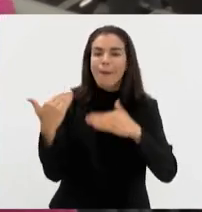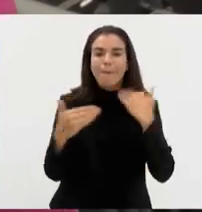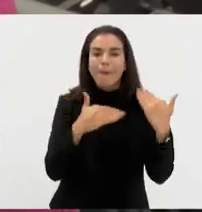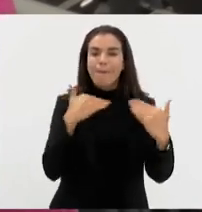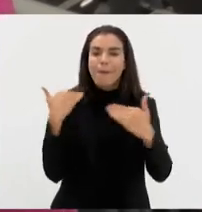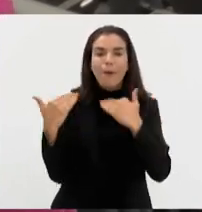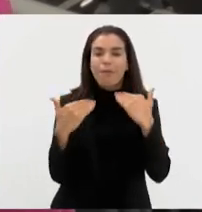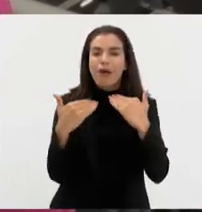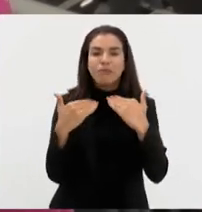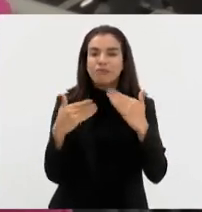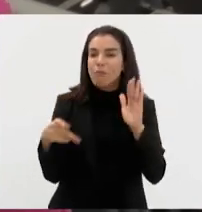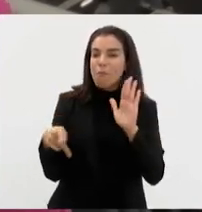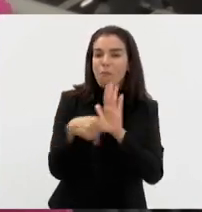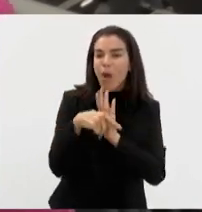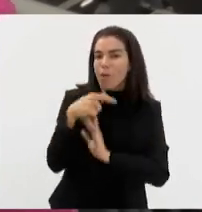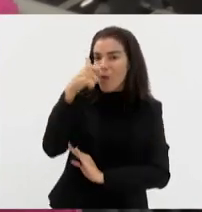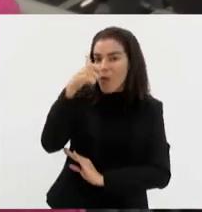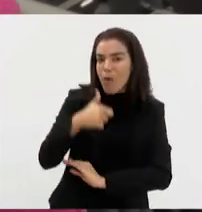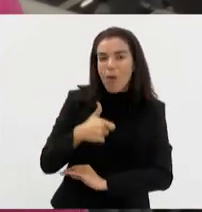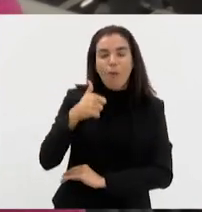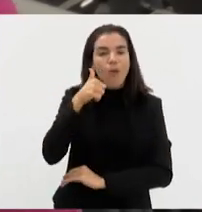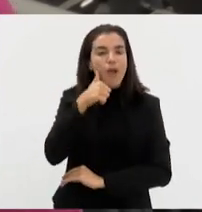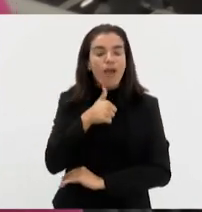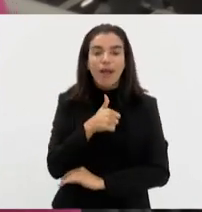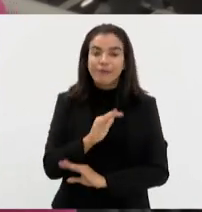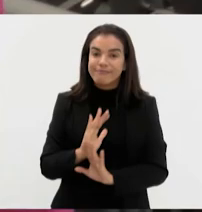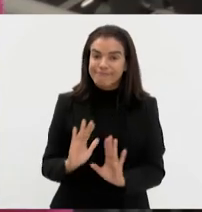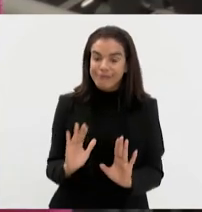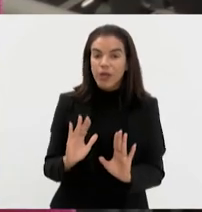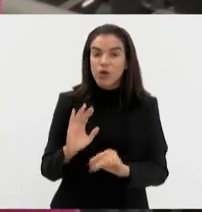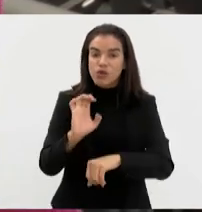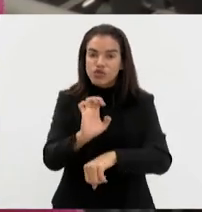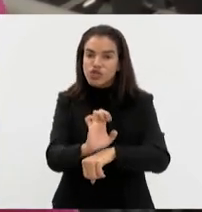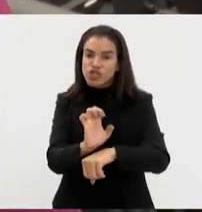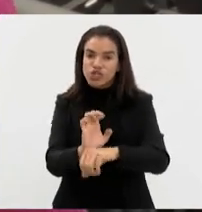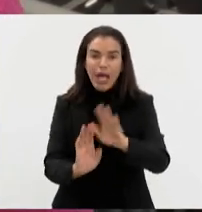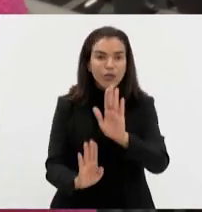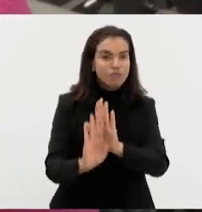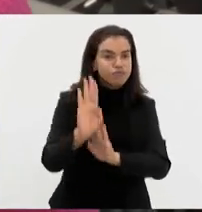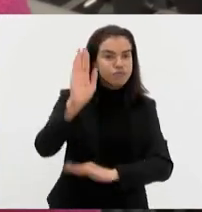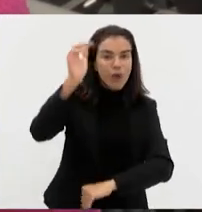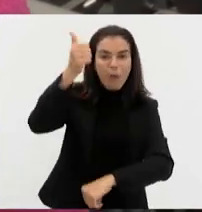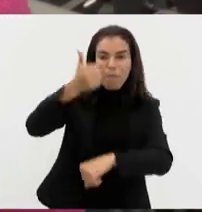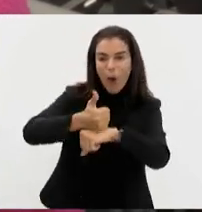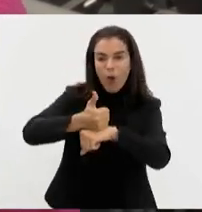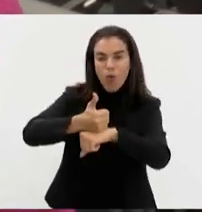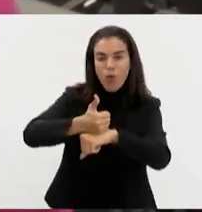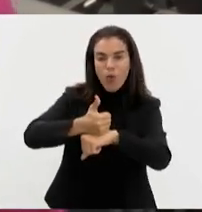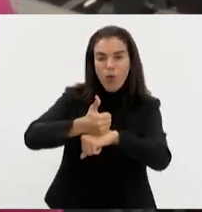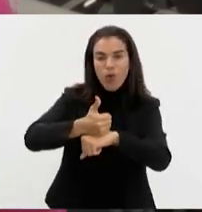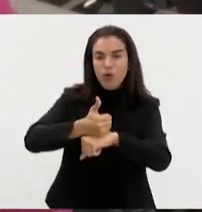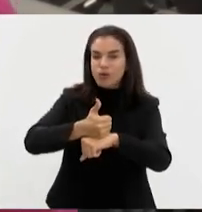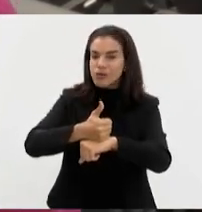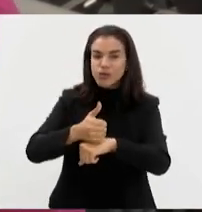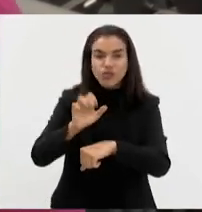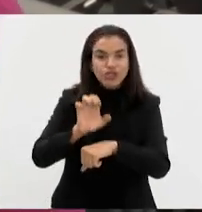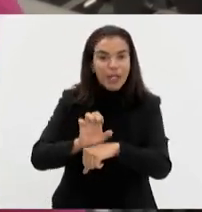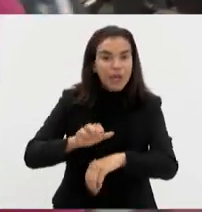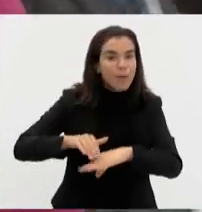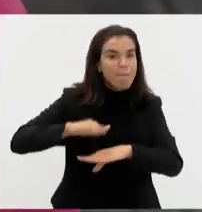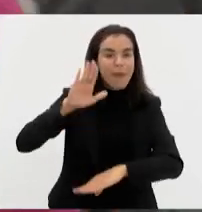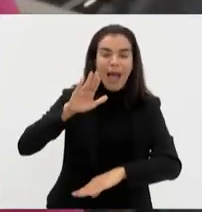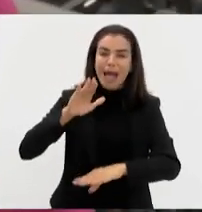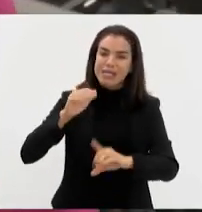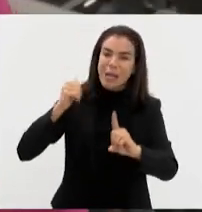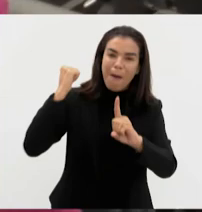fato de serem mulheres. E a gente se preocupa muito que o nosso estado está no ranking o ranking do estado que mais